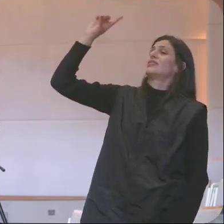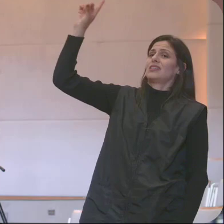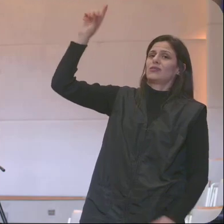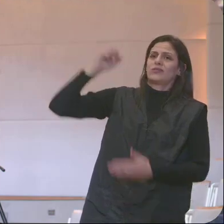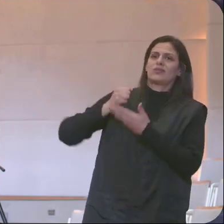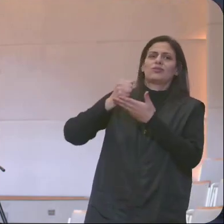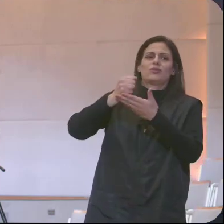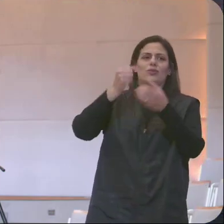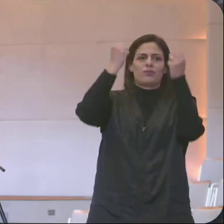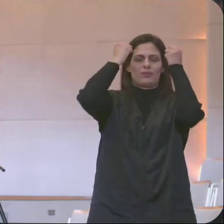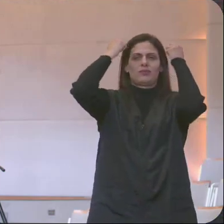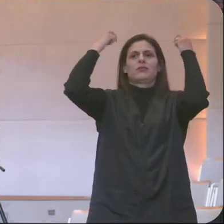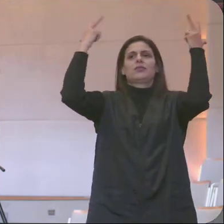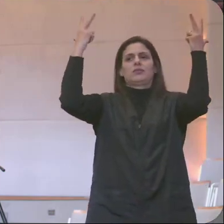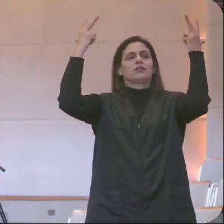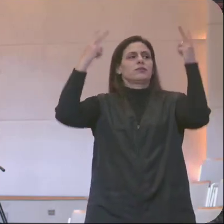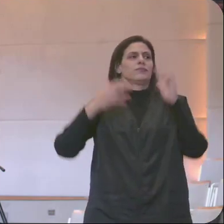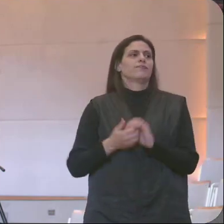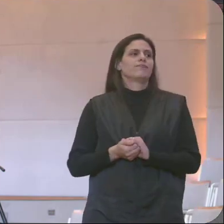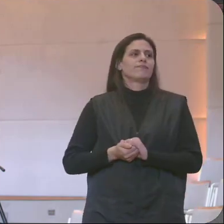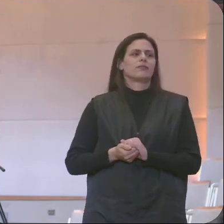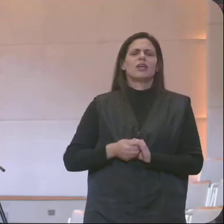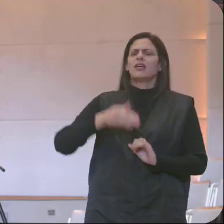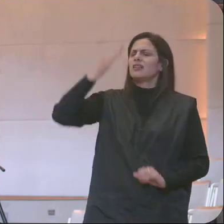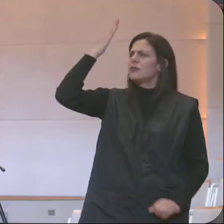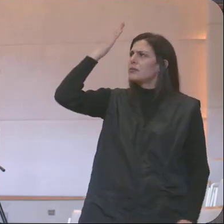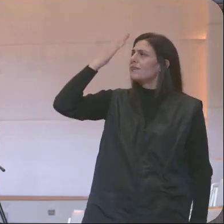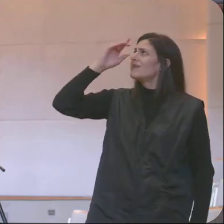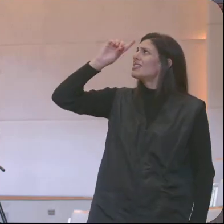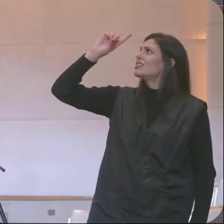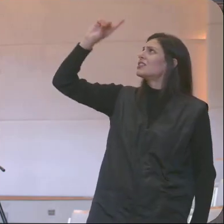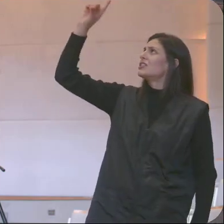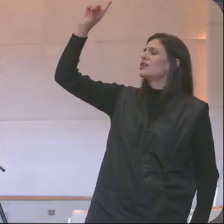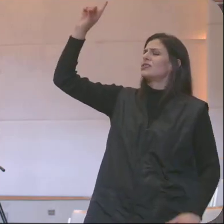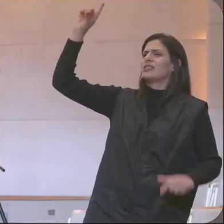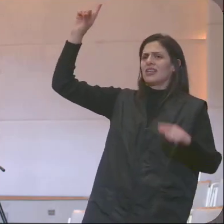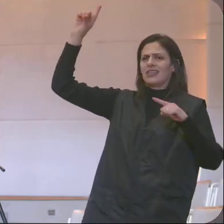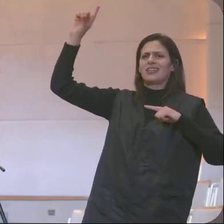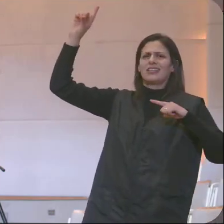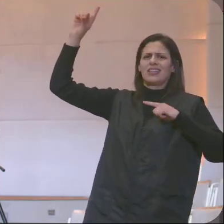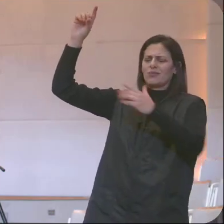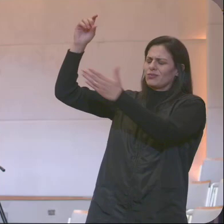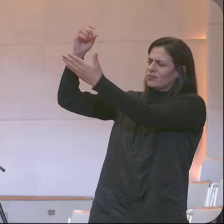Sabe, na presença de Deus você encontra sustento.